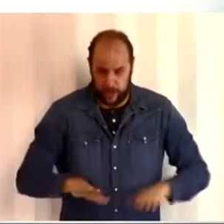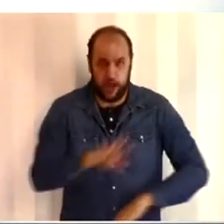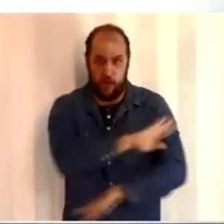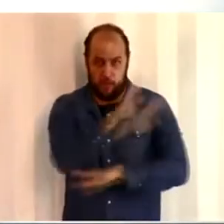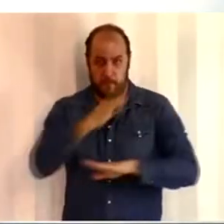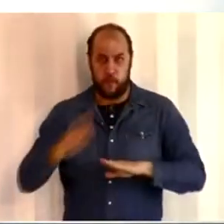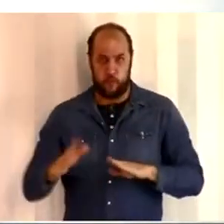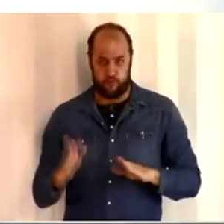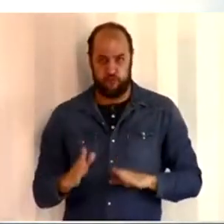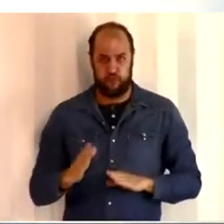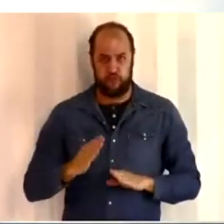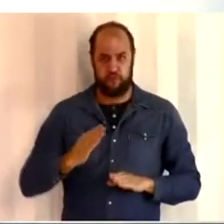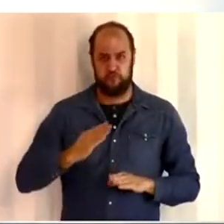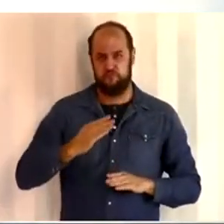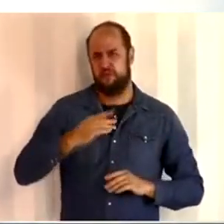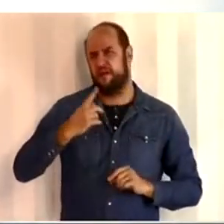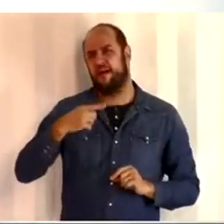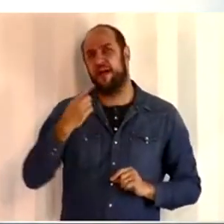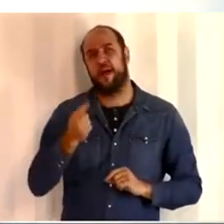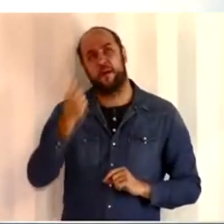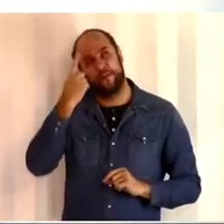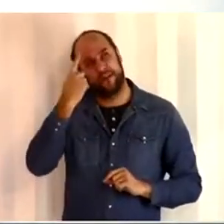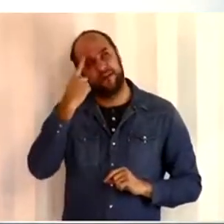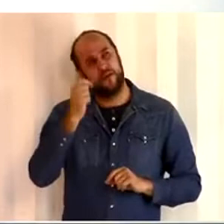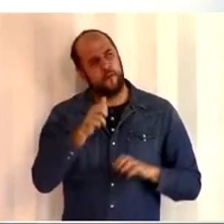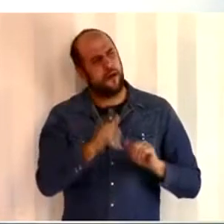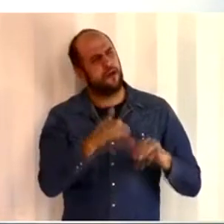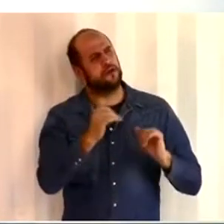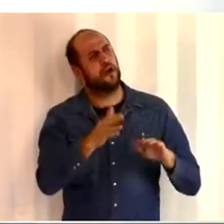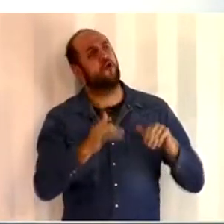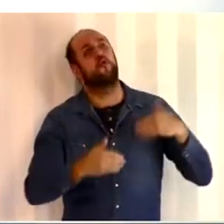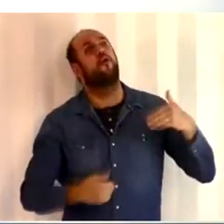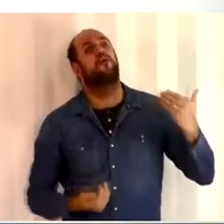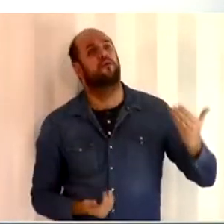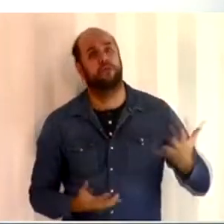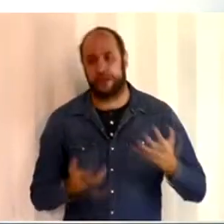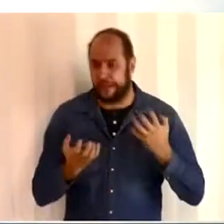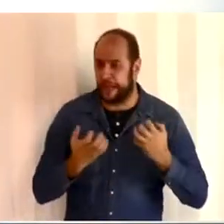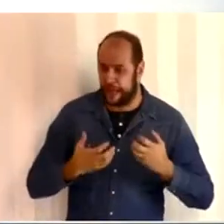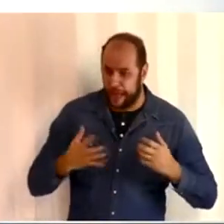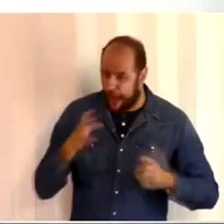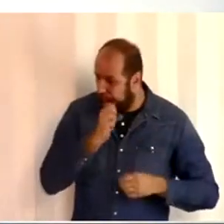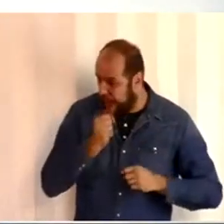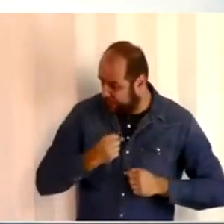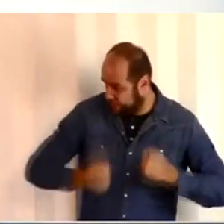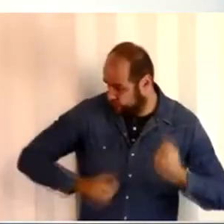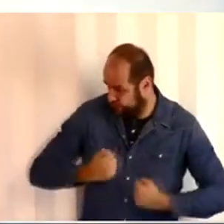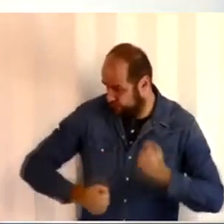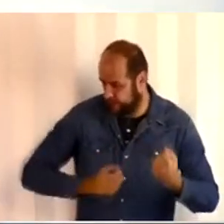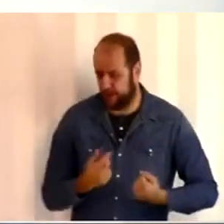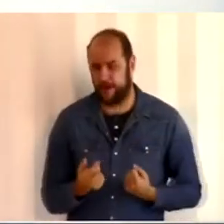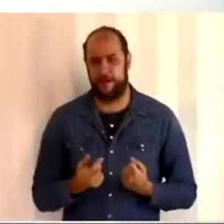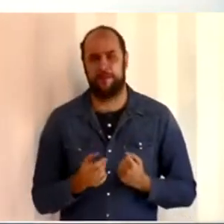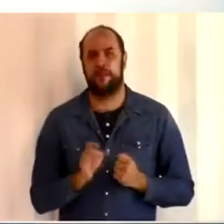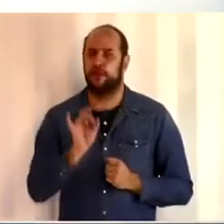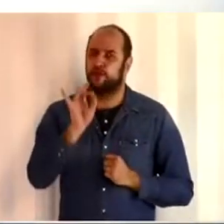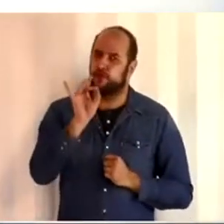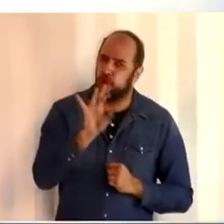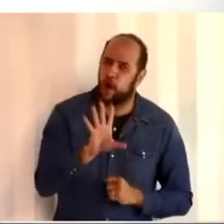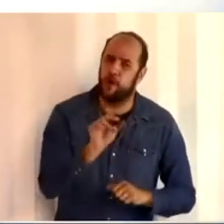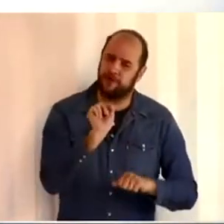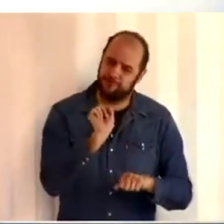Sinai. As pessoas diziam, quando é que nós vamos marchar? Quando é que nós vamos levantar acampamento? Quando a nuvem se